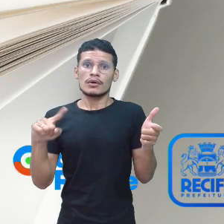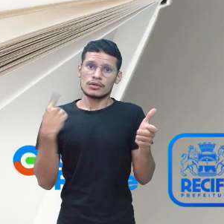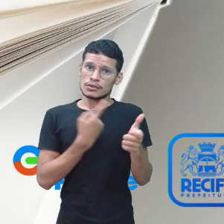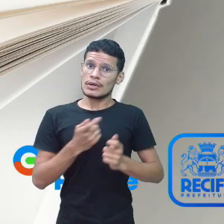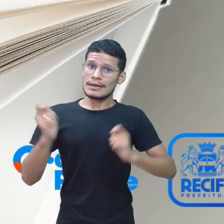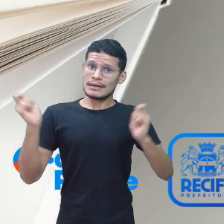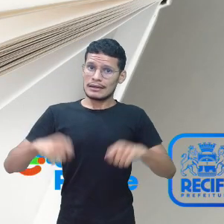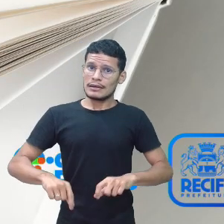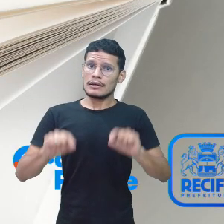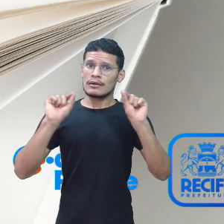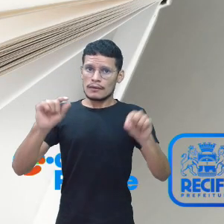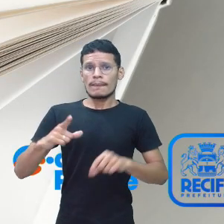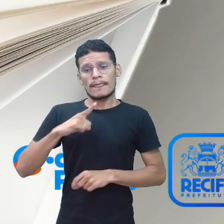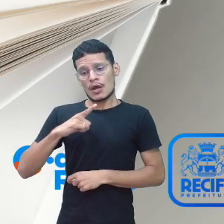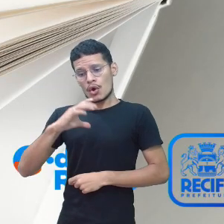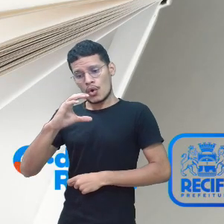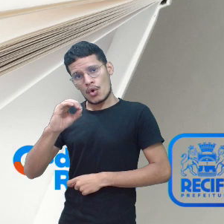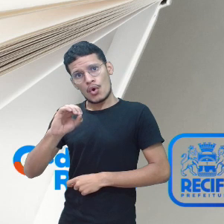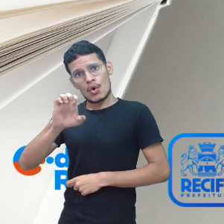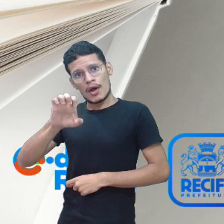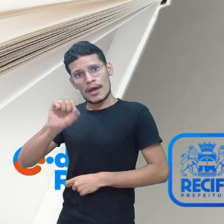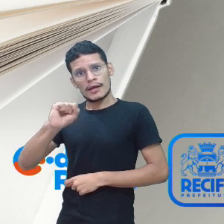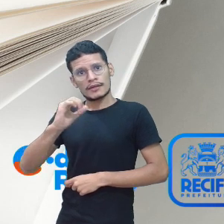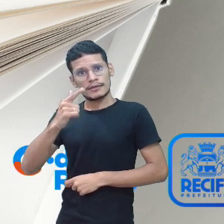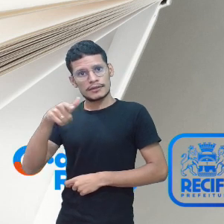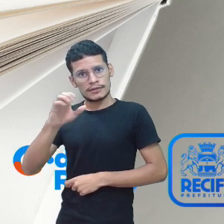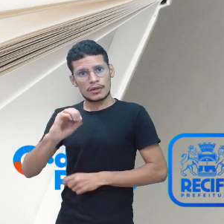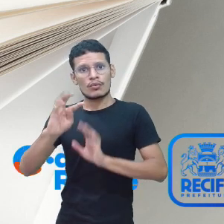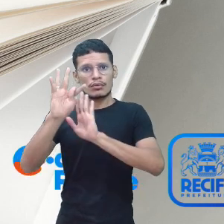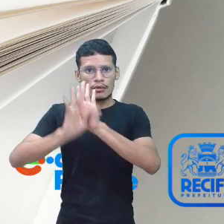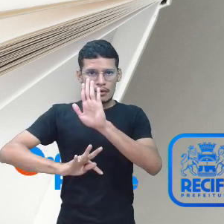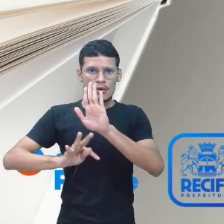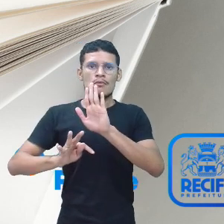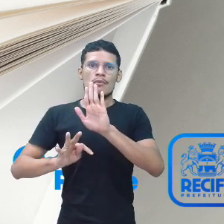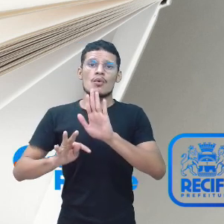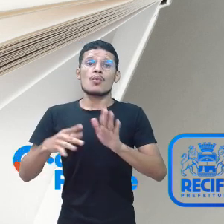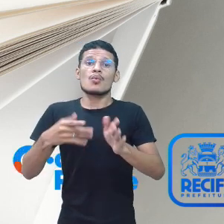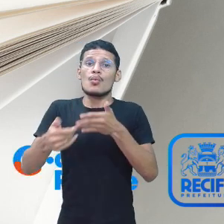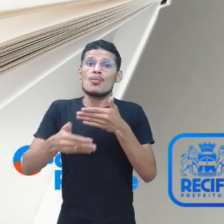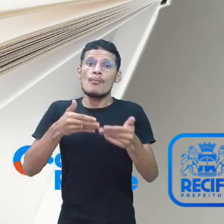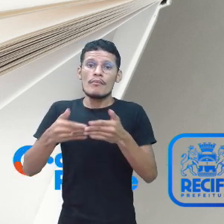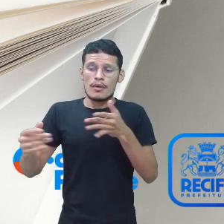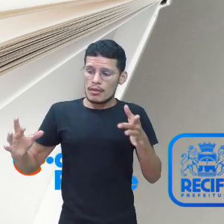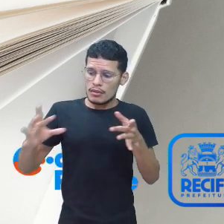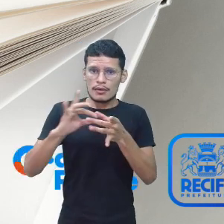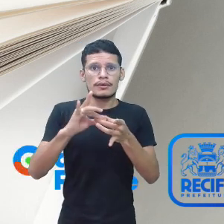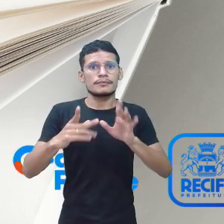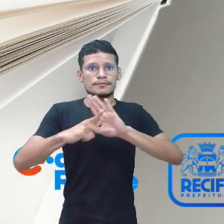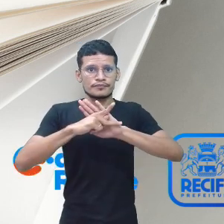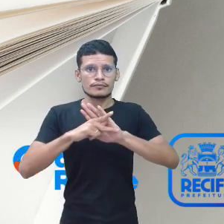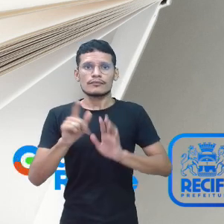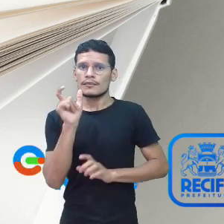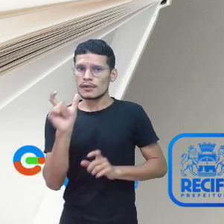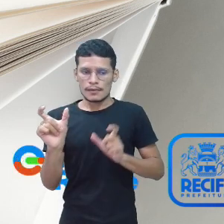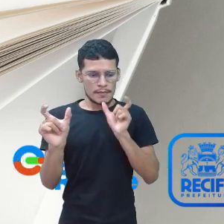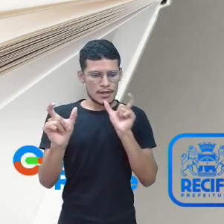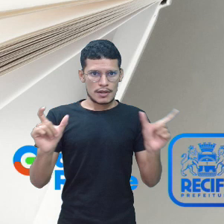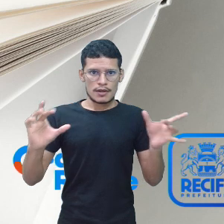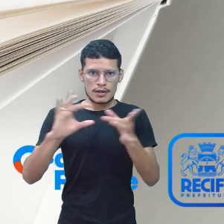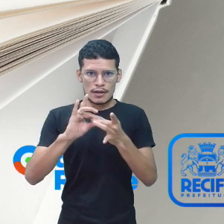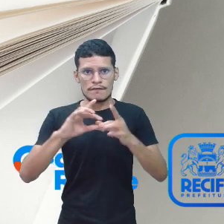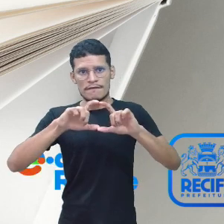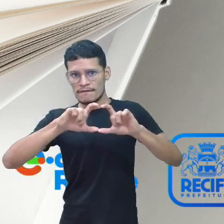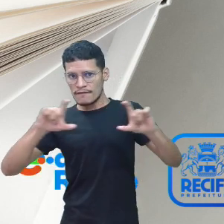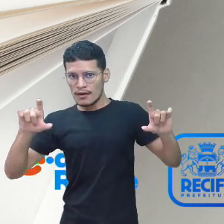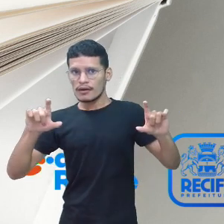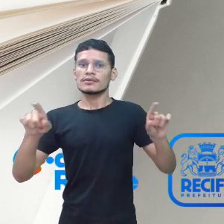podemos chamar de coesão textual qualquer vínculo estabelecido entre as palavras, as